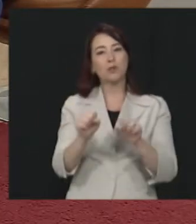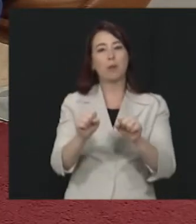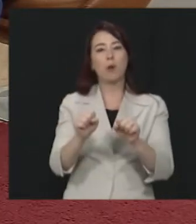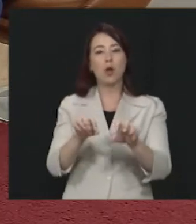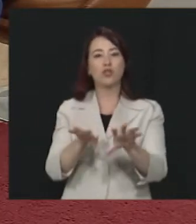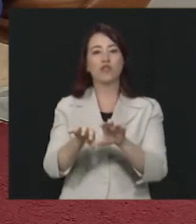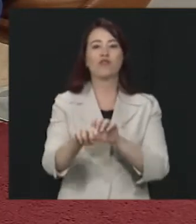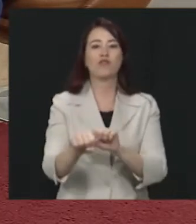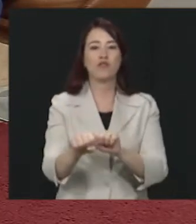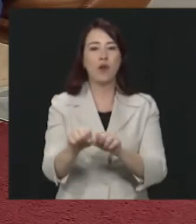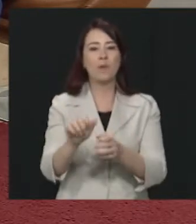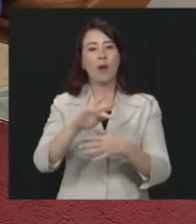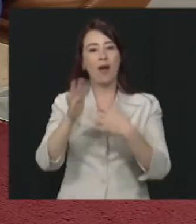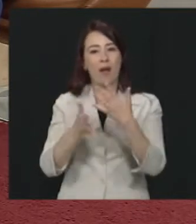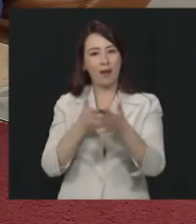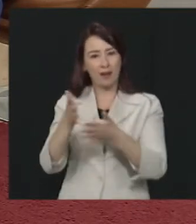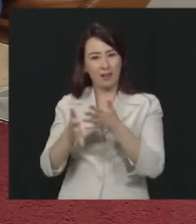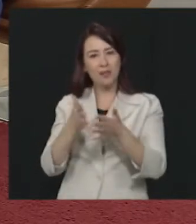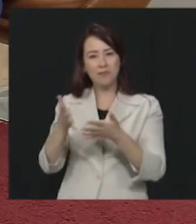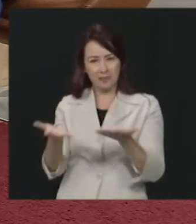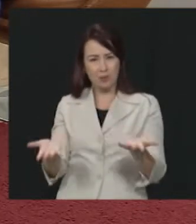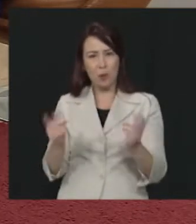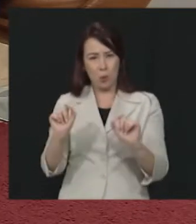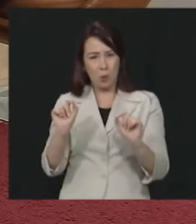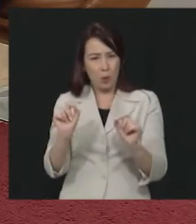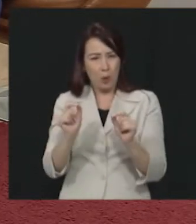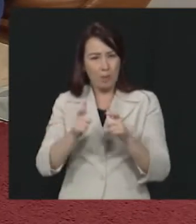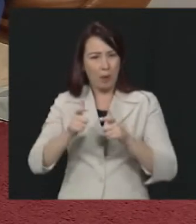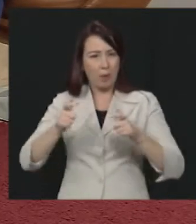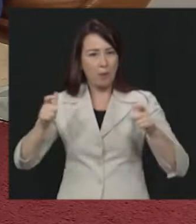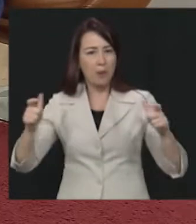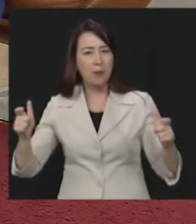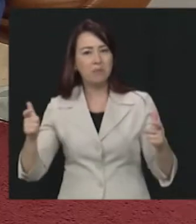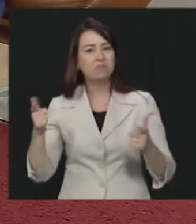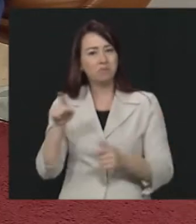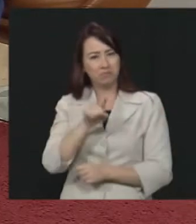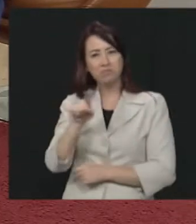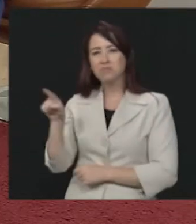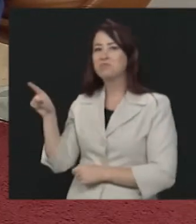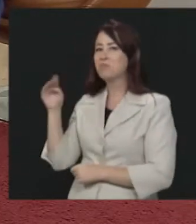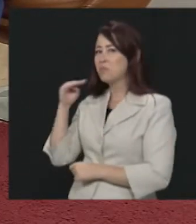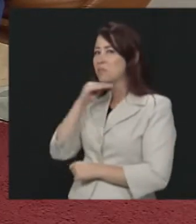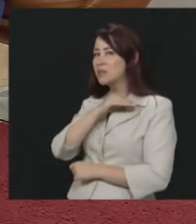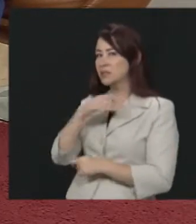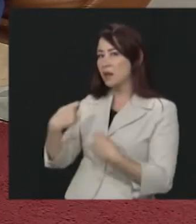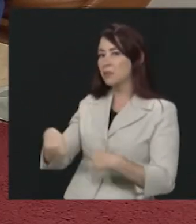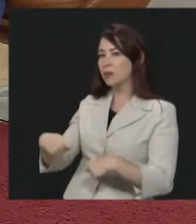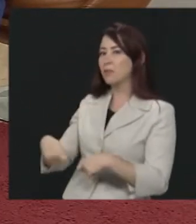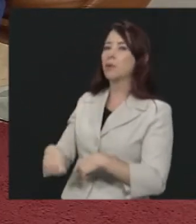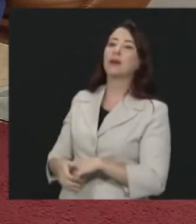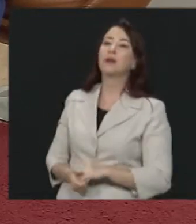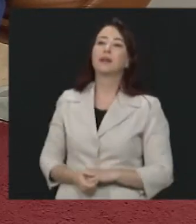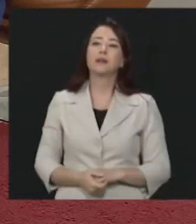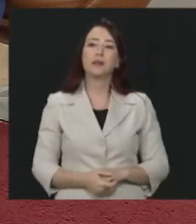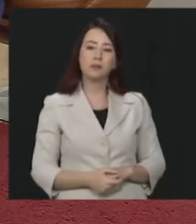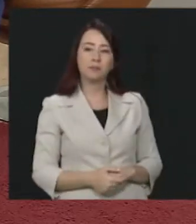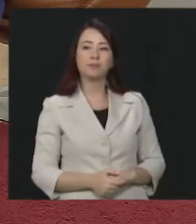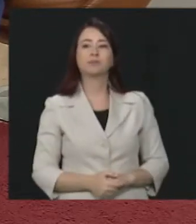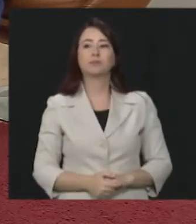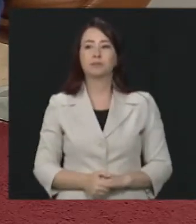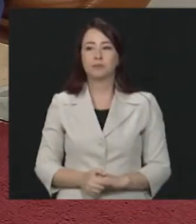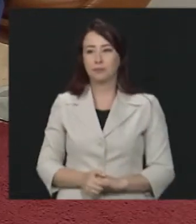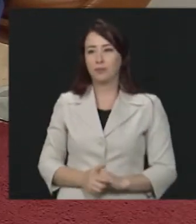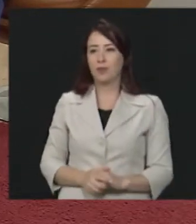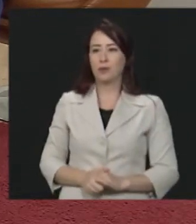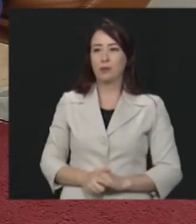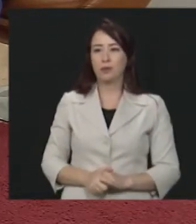Libras. Isso está crescendo, gente? A procura está crescendo? Vocês têm percebido esse aumento na demanda? Sim. Nós temos agora, esse